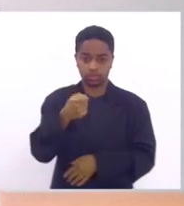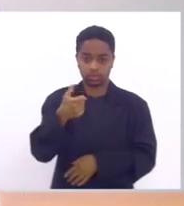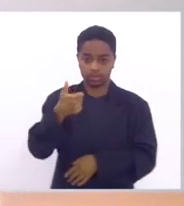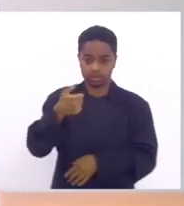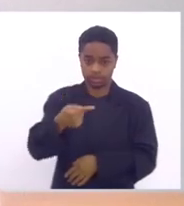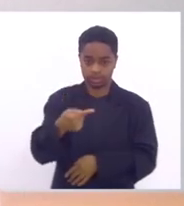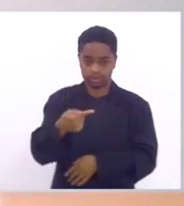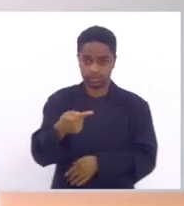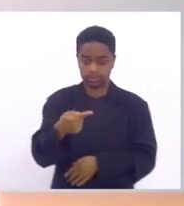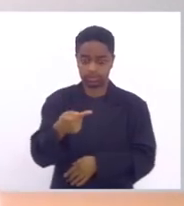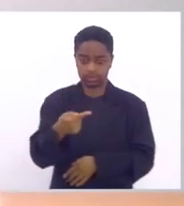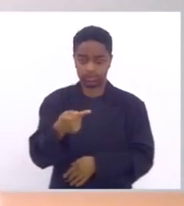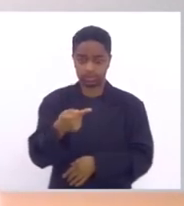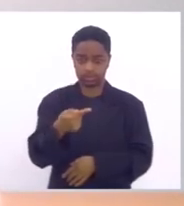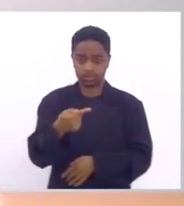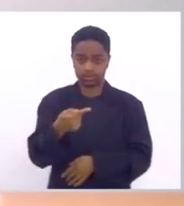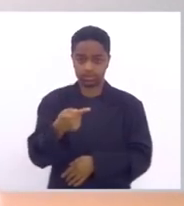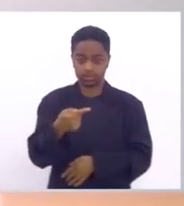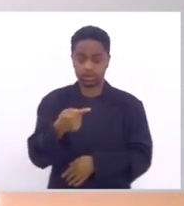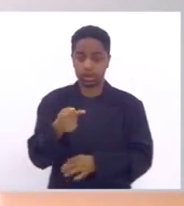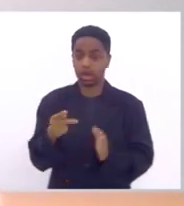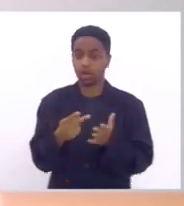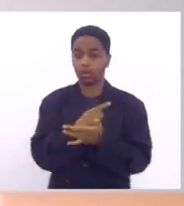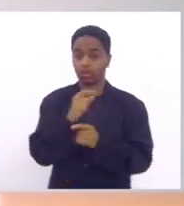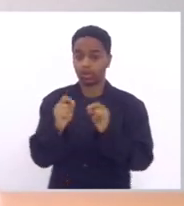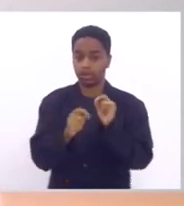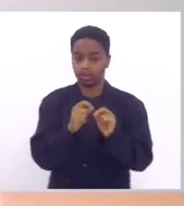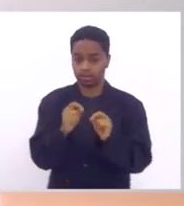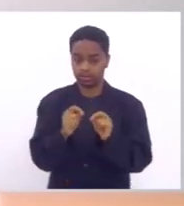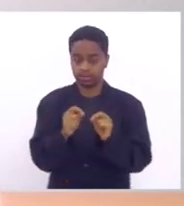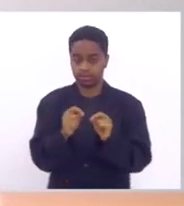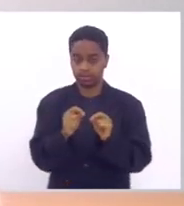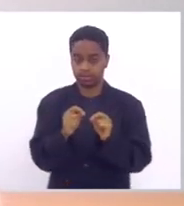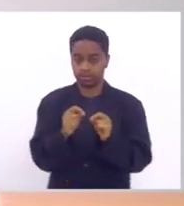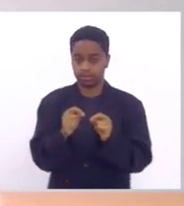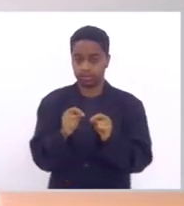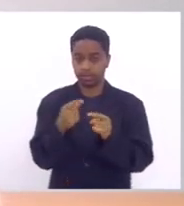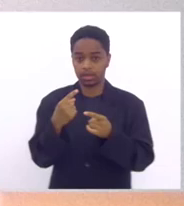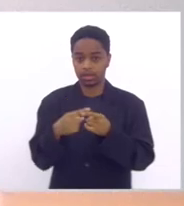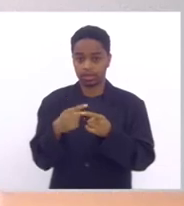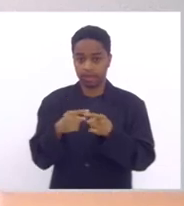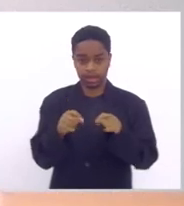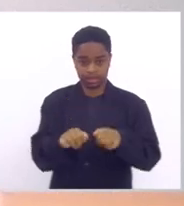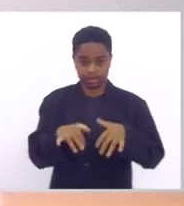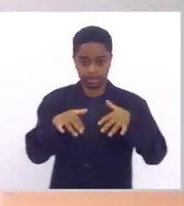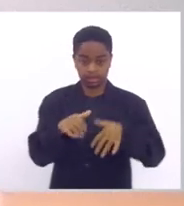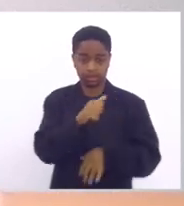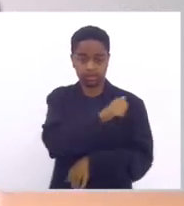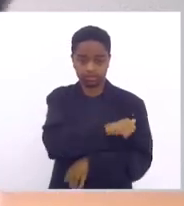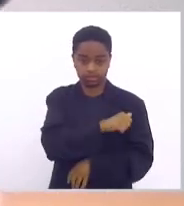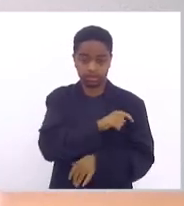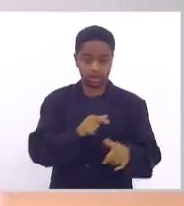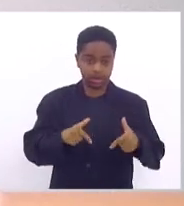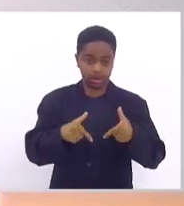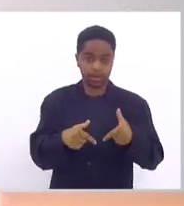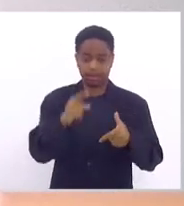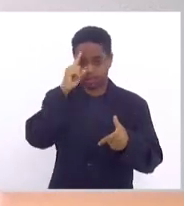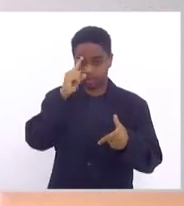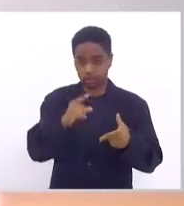2017 o que que se fez atacou se porque a Assembleia do Rio reagiu e mandou soltar